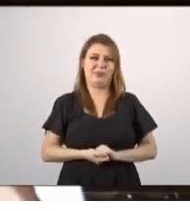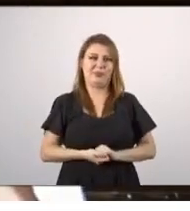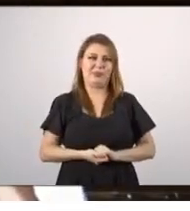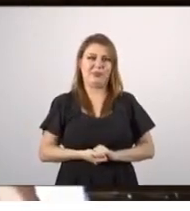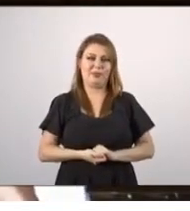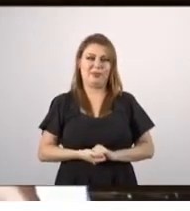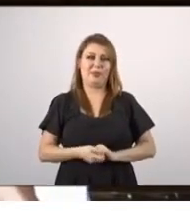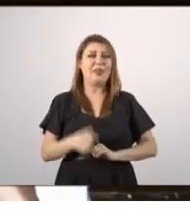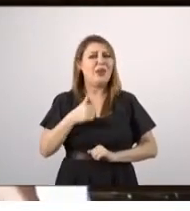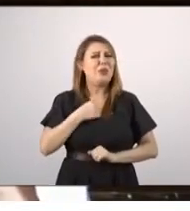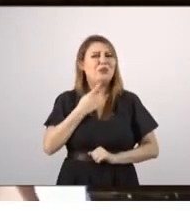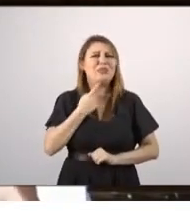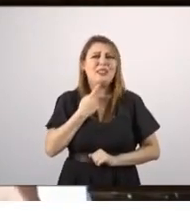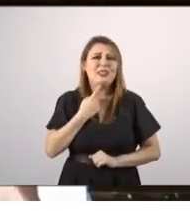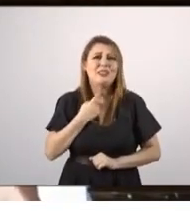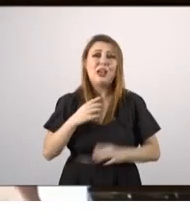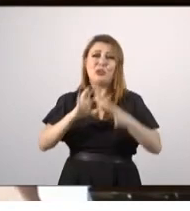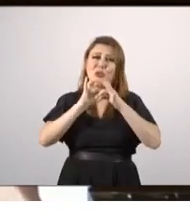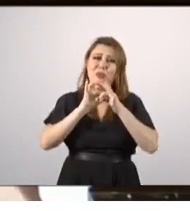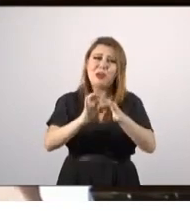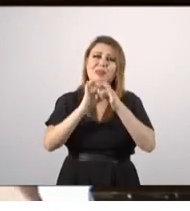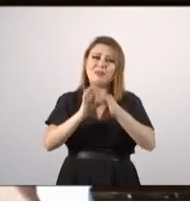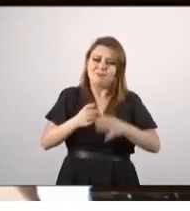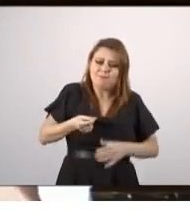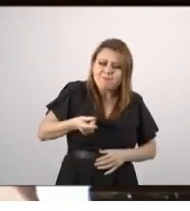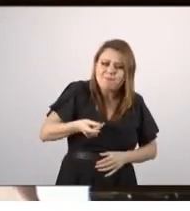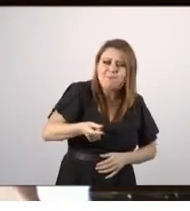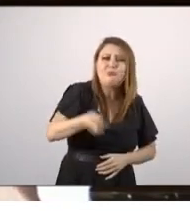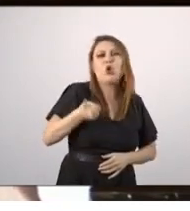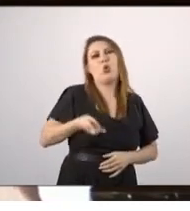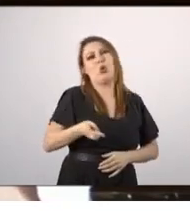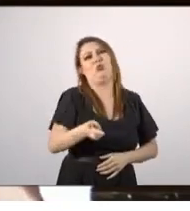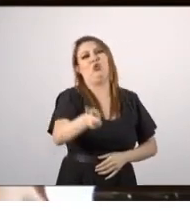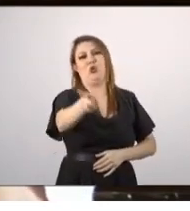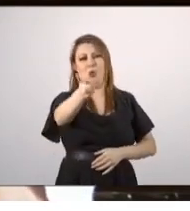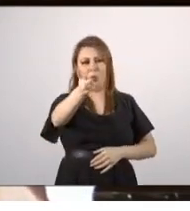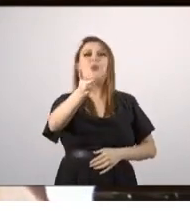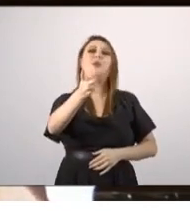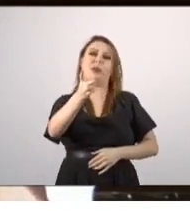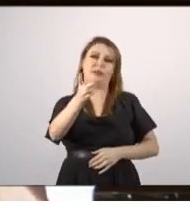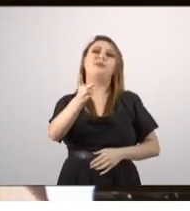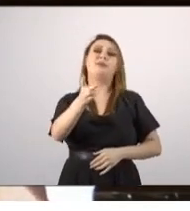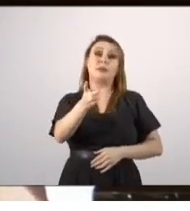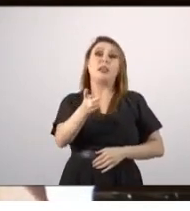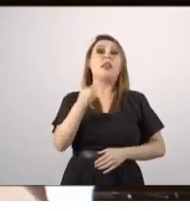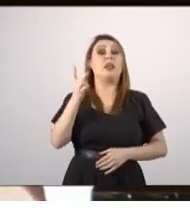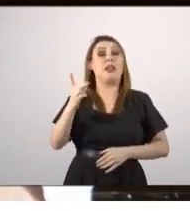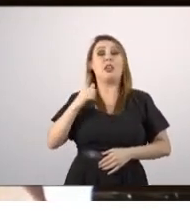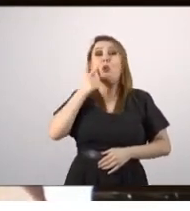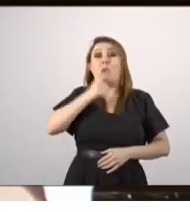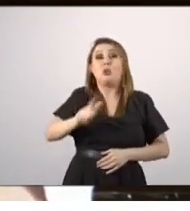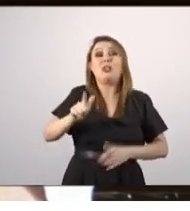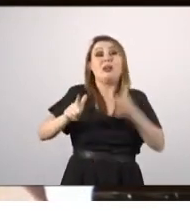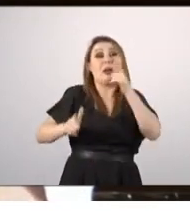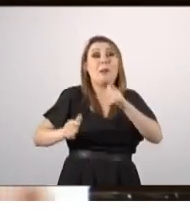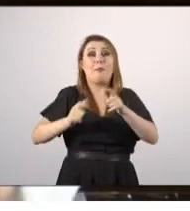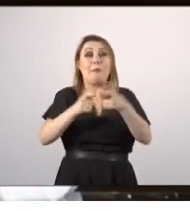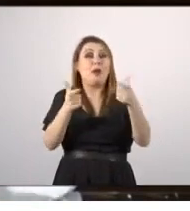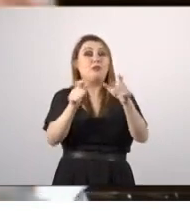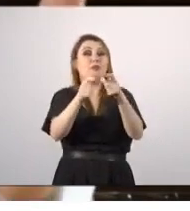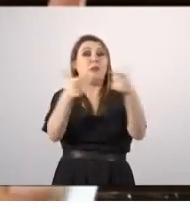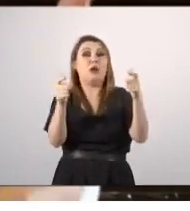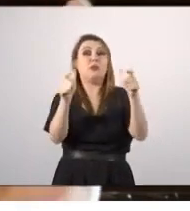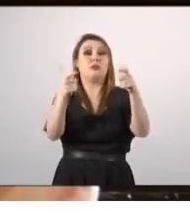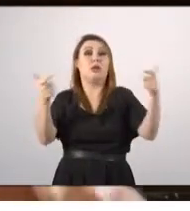Faço votos que esta parceria seja longa, longeva e que se multipliquem